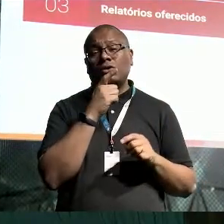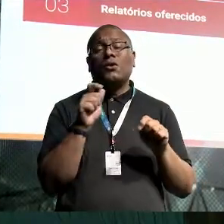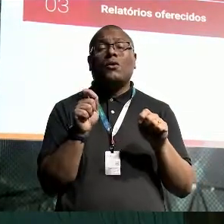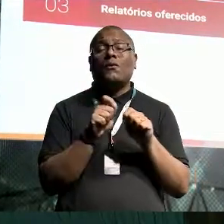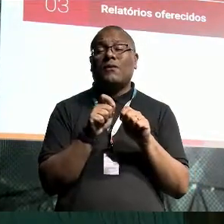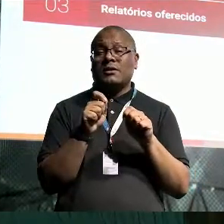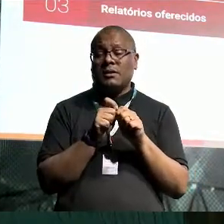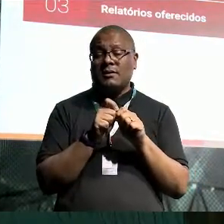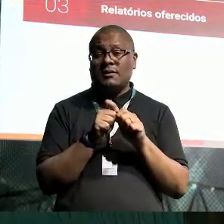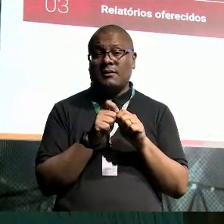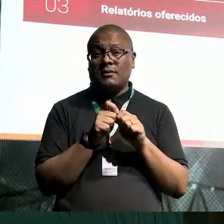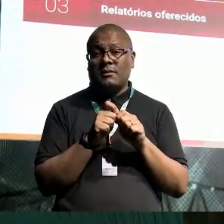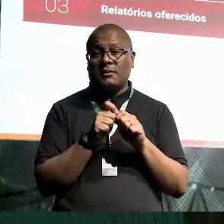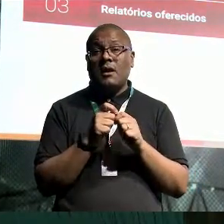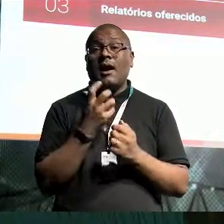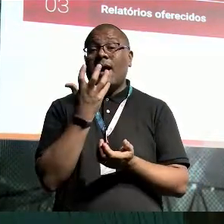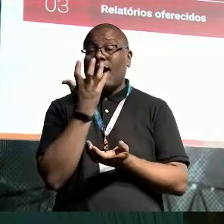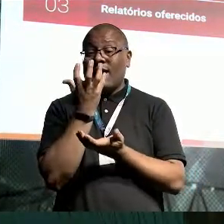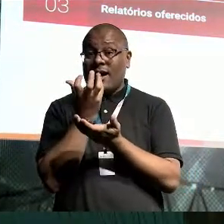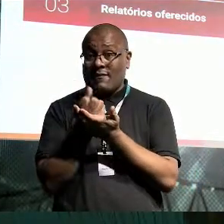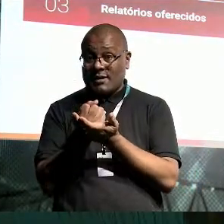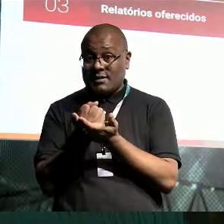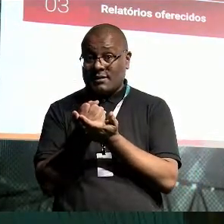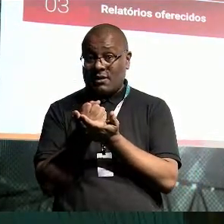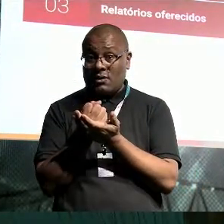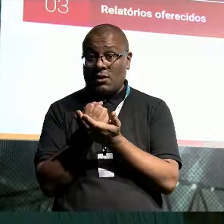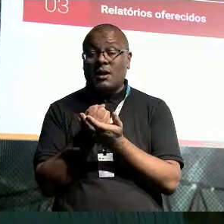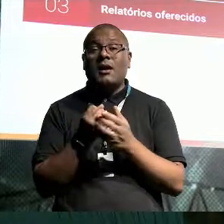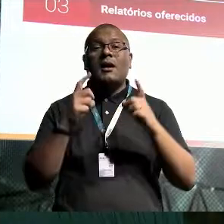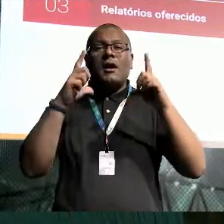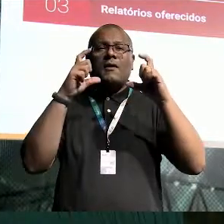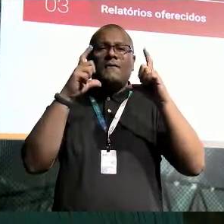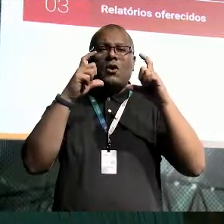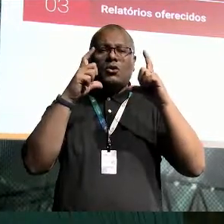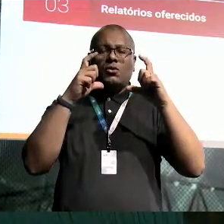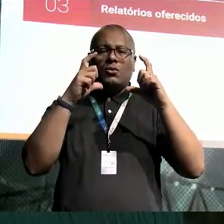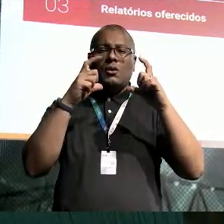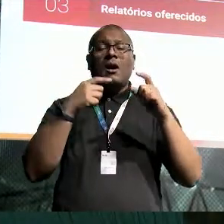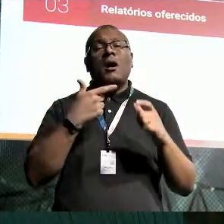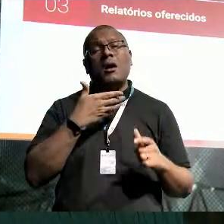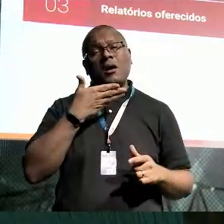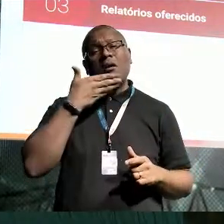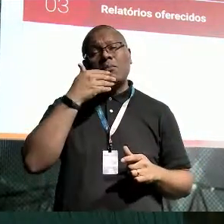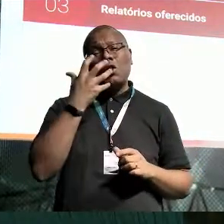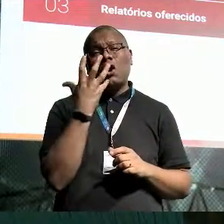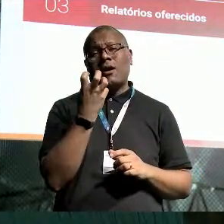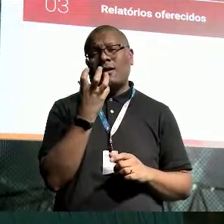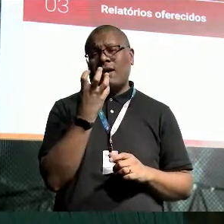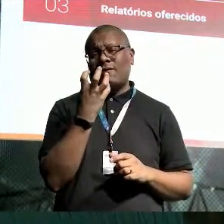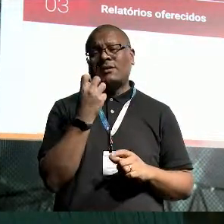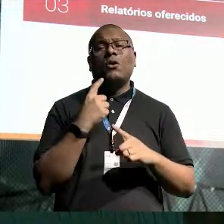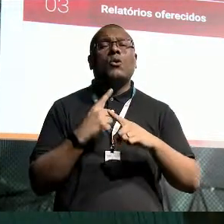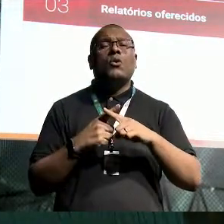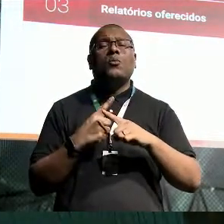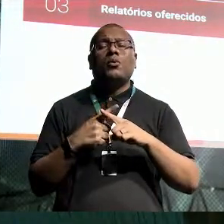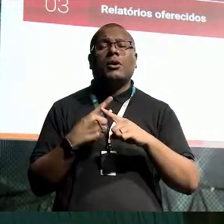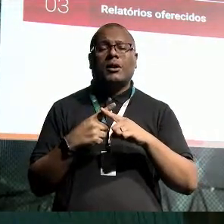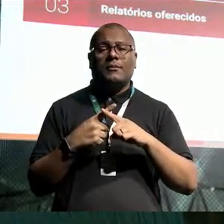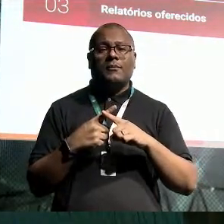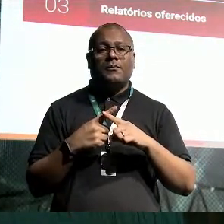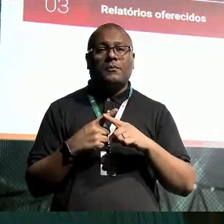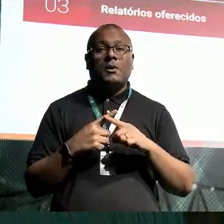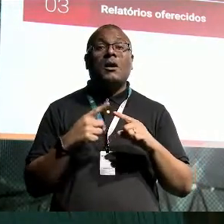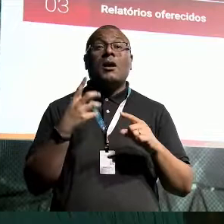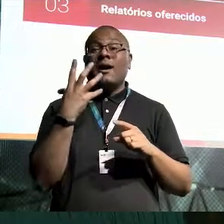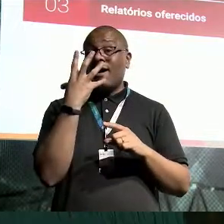fazer modo gravação e modo snapshot. Aconselho a fazer o modo gravação, por quê? Quando você deixa no